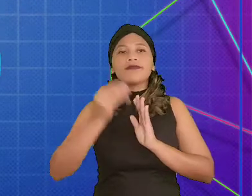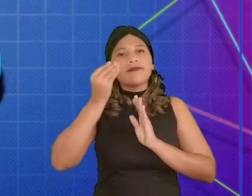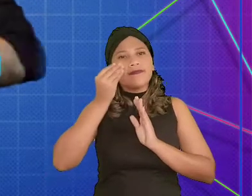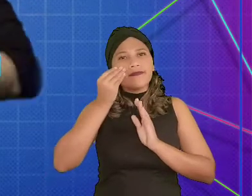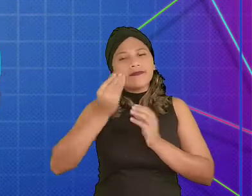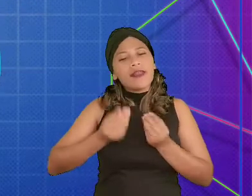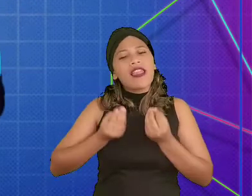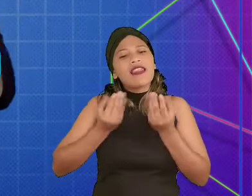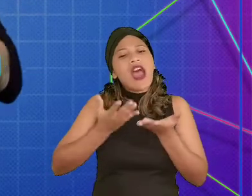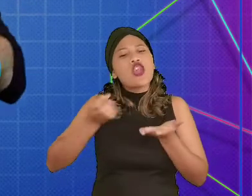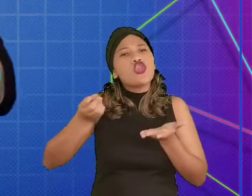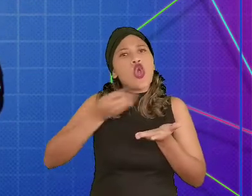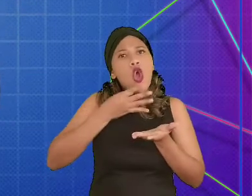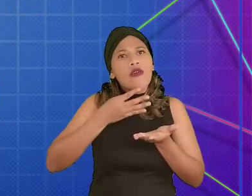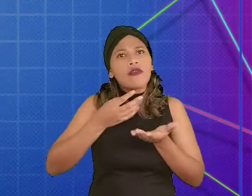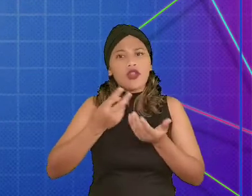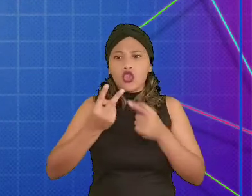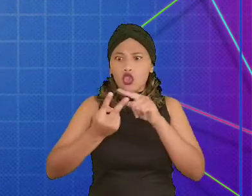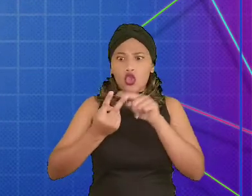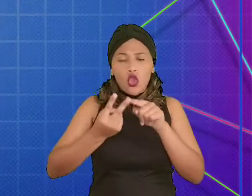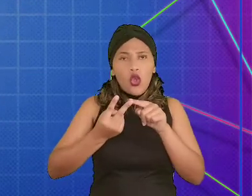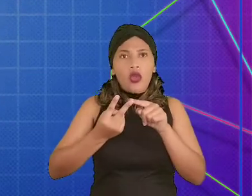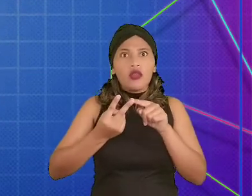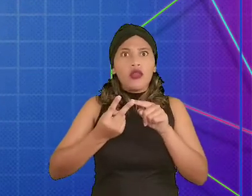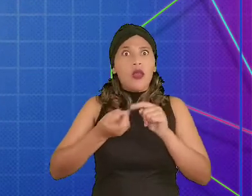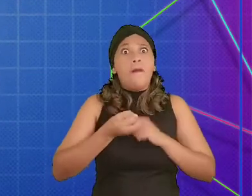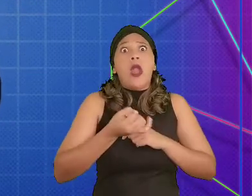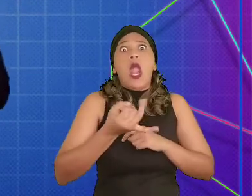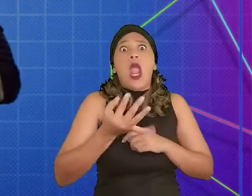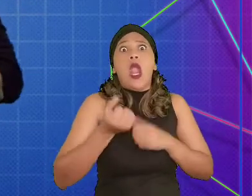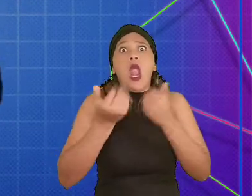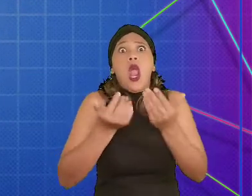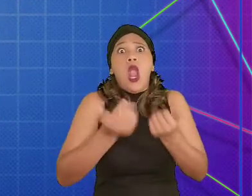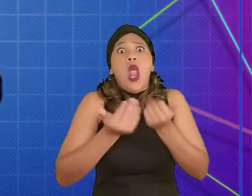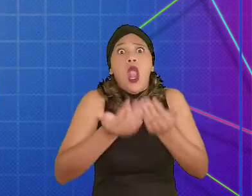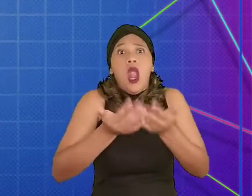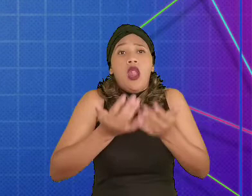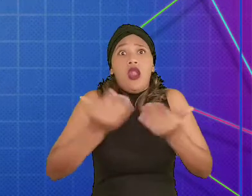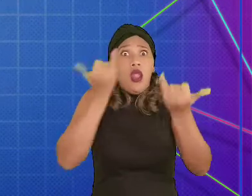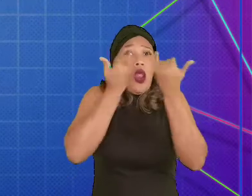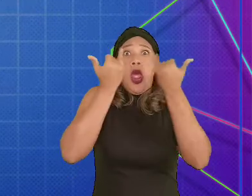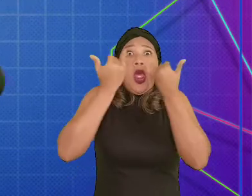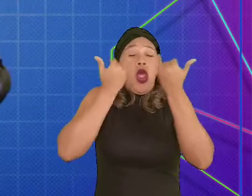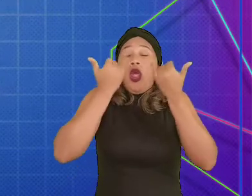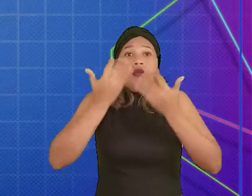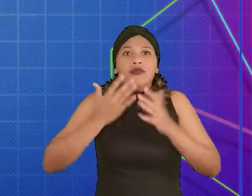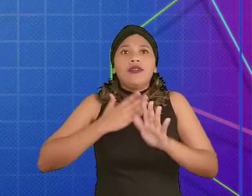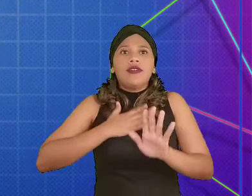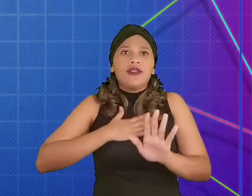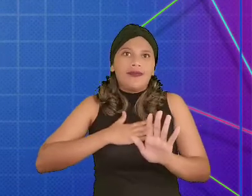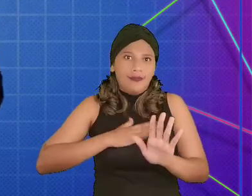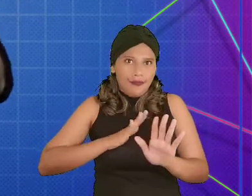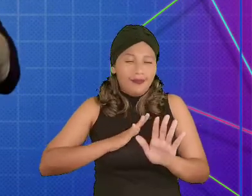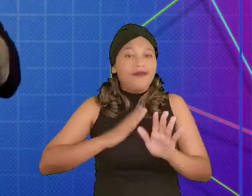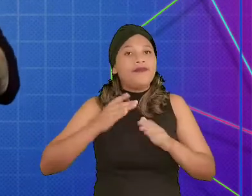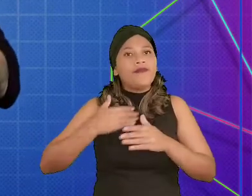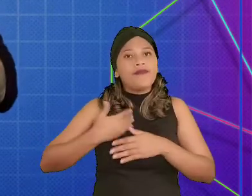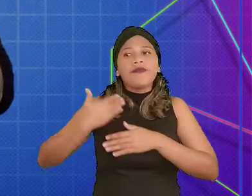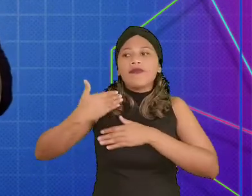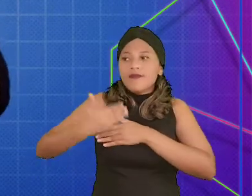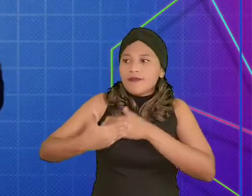procurem apresentar uma novidade, ou no máximo duas por fase, porque assim não fica muita informação para o jogador e não vai cansá-lo.